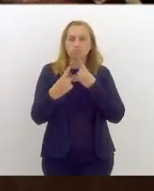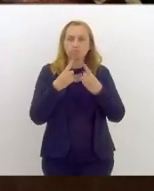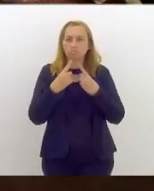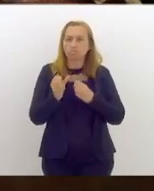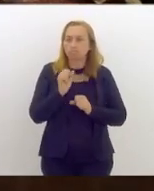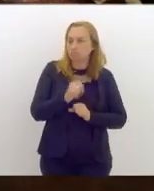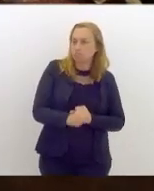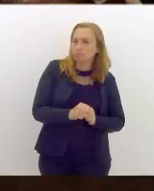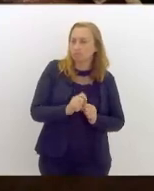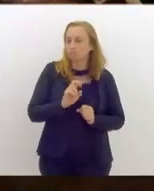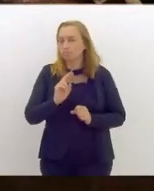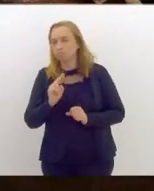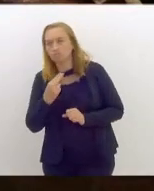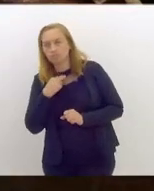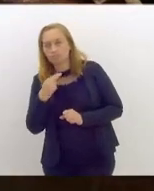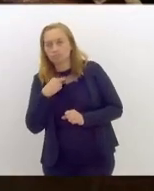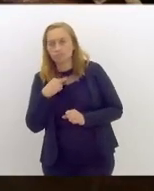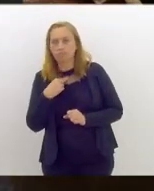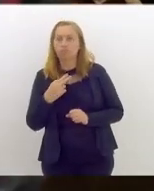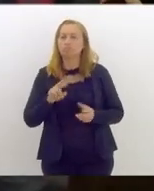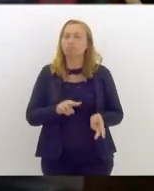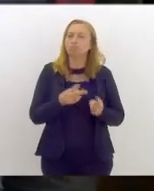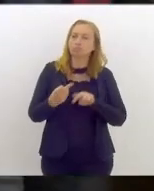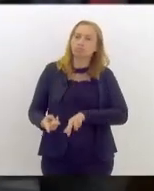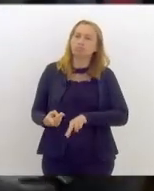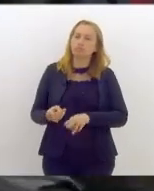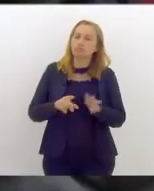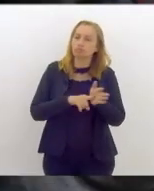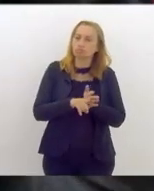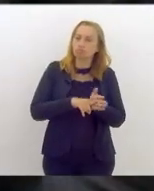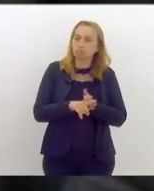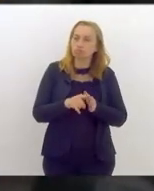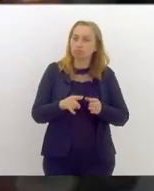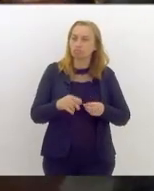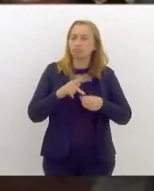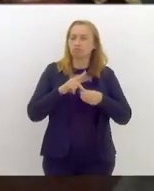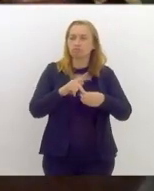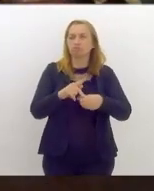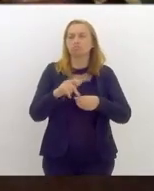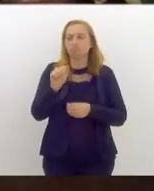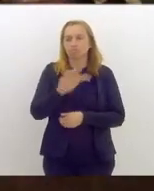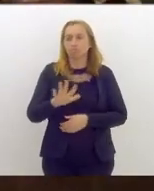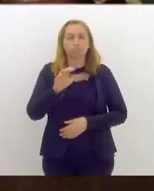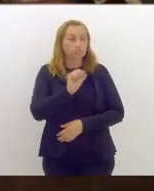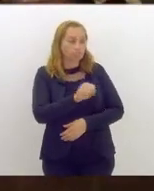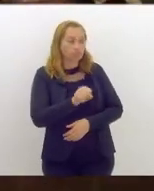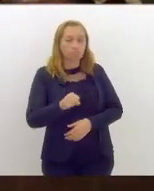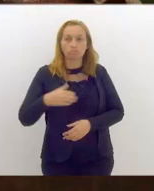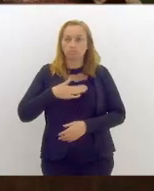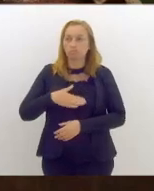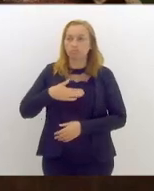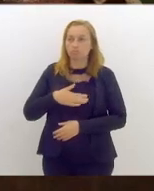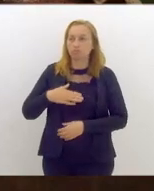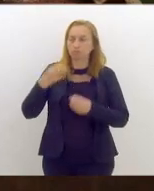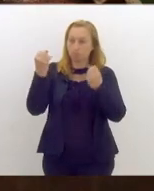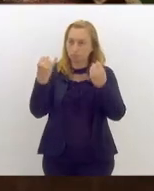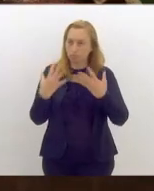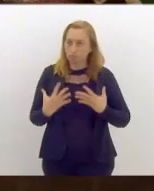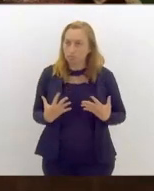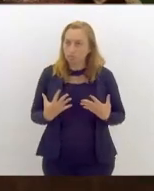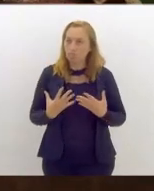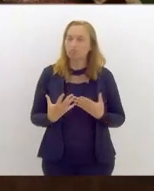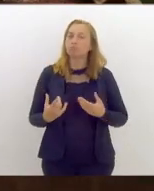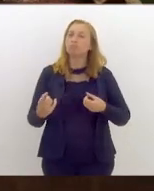não pode como é que é e aí vossa excelência encaminhou uma consulta procuradoria isso então eu gostaria que vossa excelência esclarecesse o